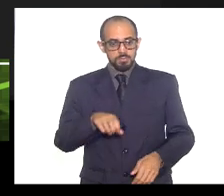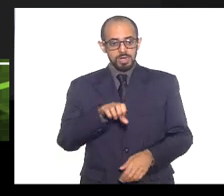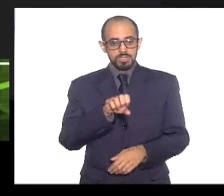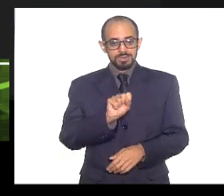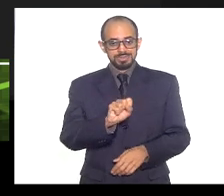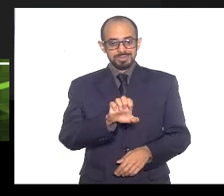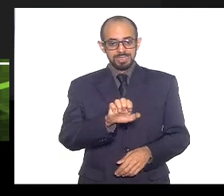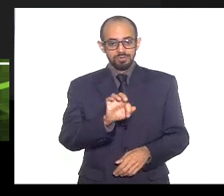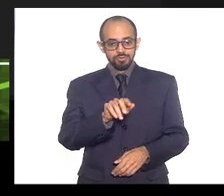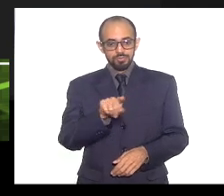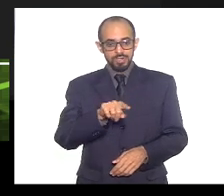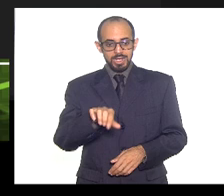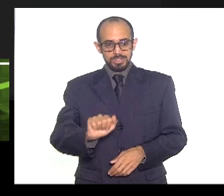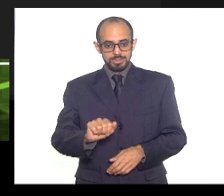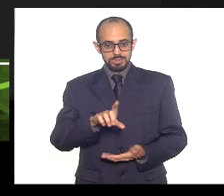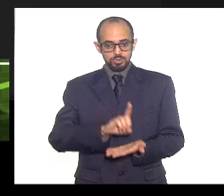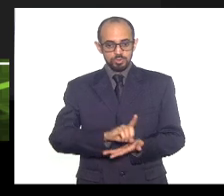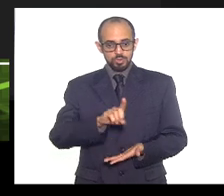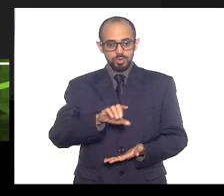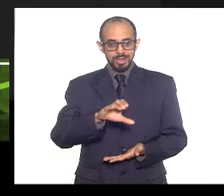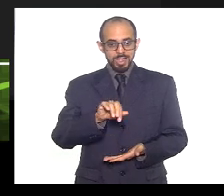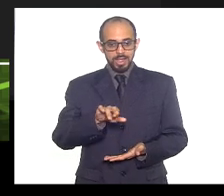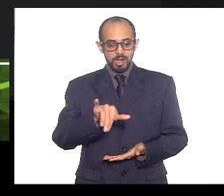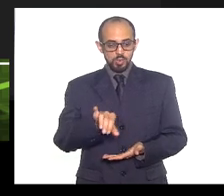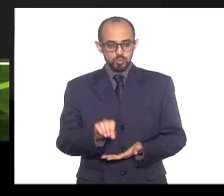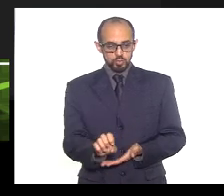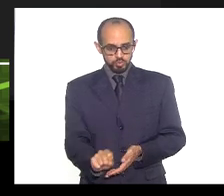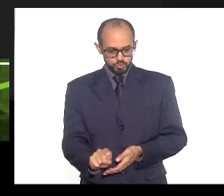presente, doutor Carlos Eduardo Fortunato.